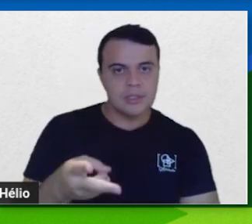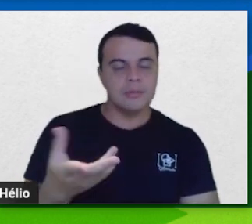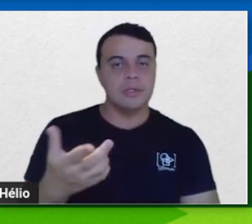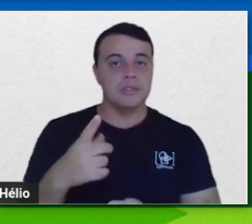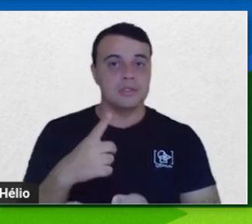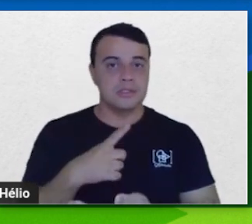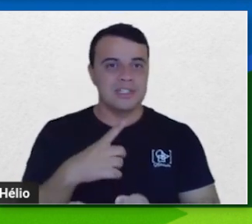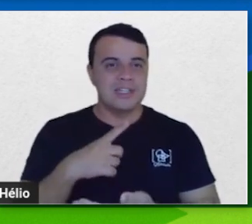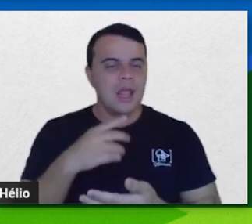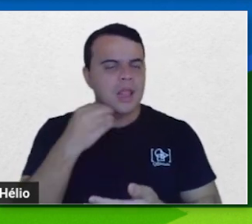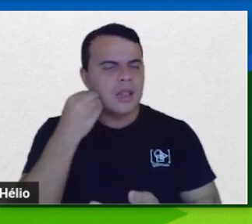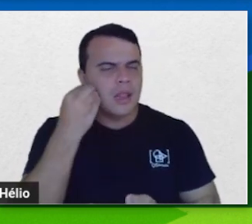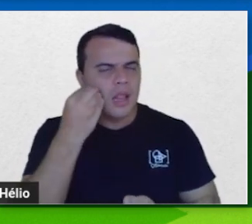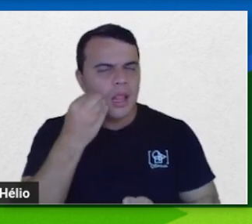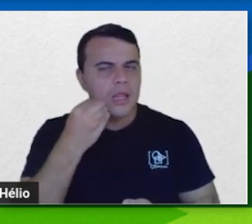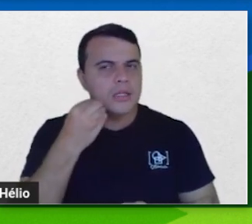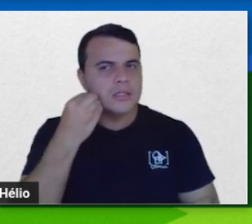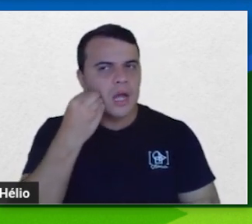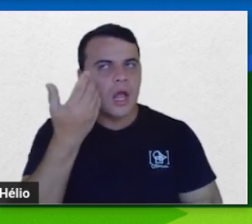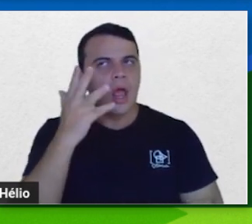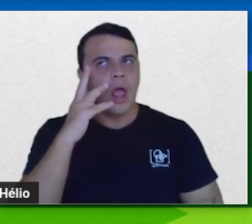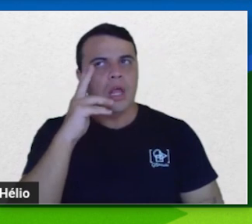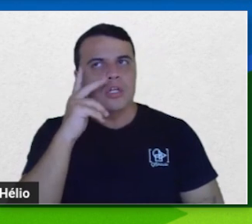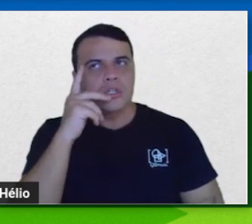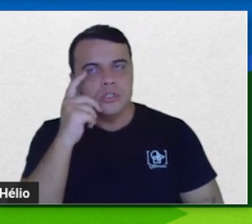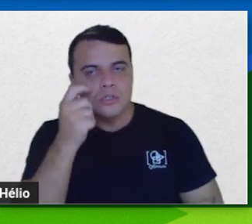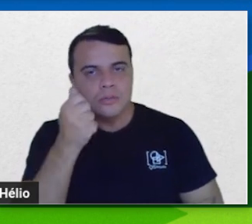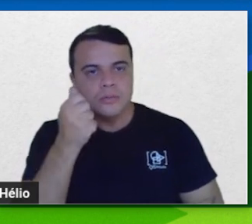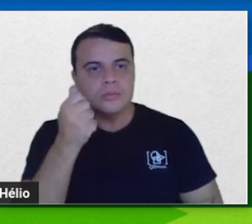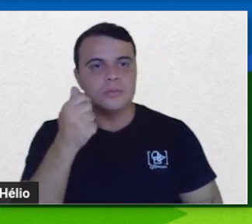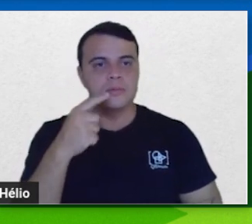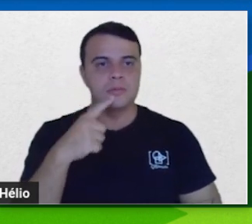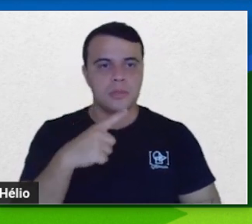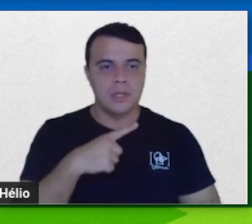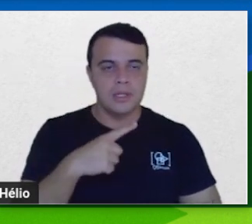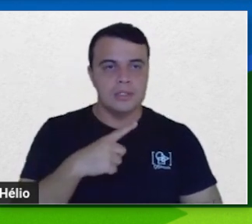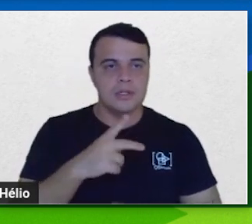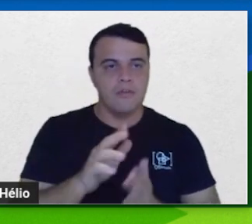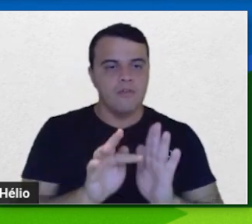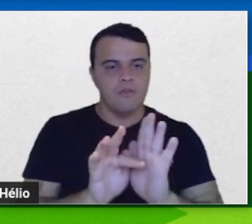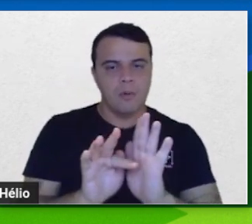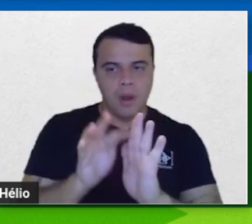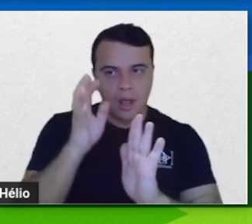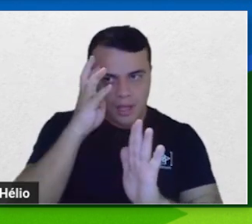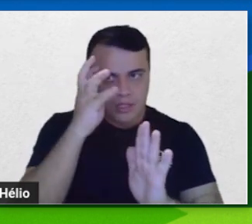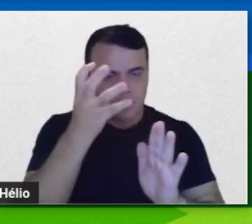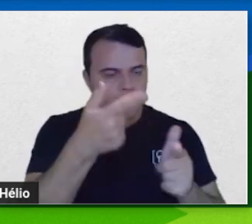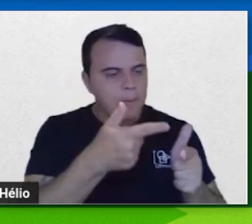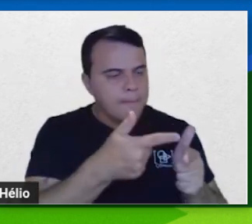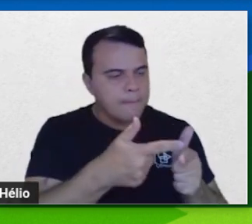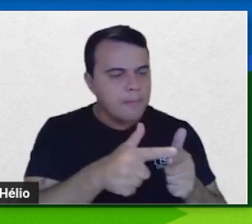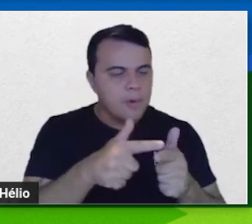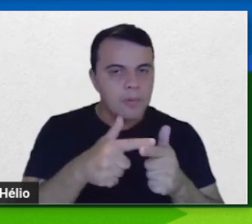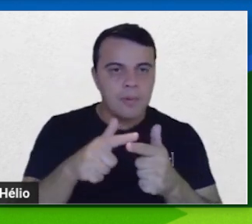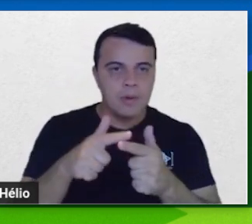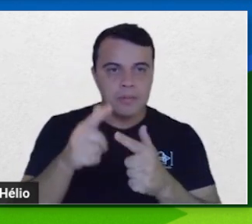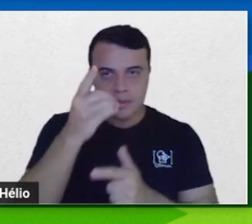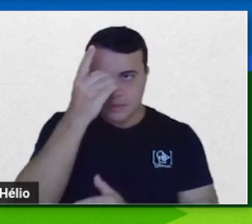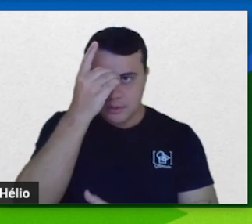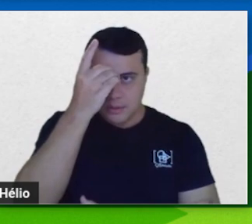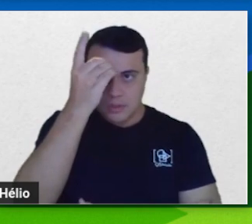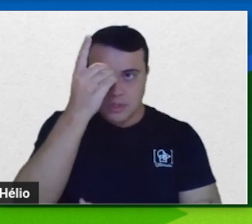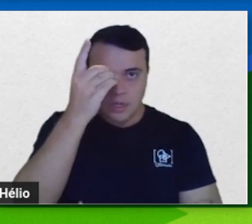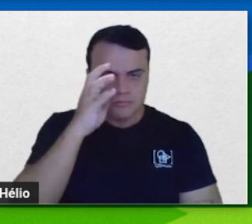e testar hipóteses de fórmula e resolver problemas e criar